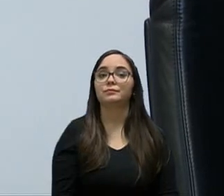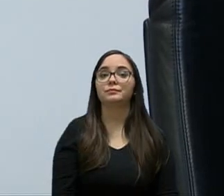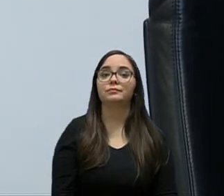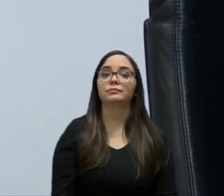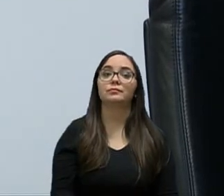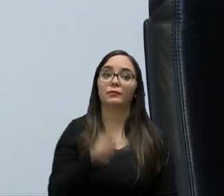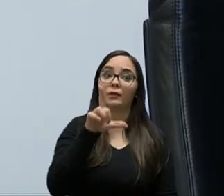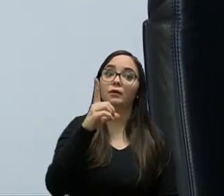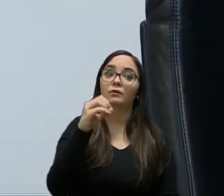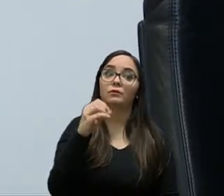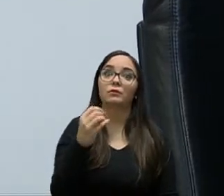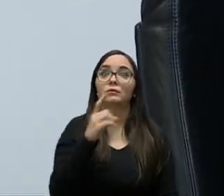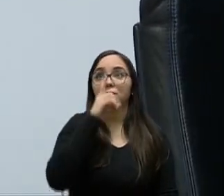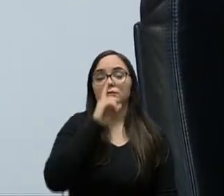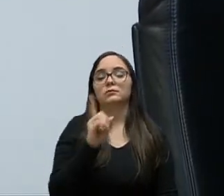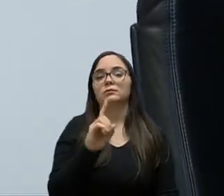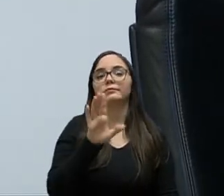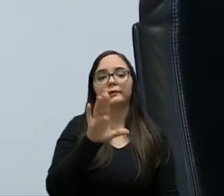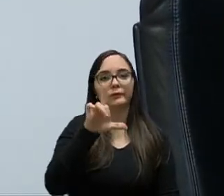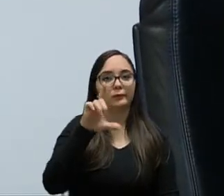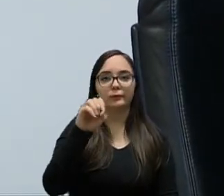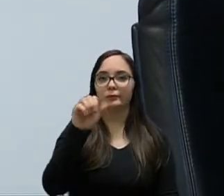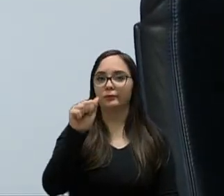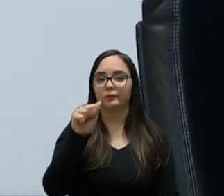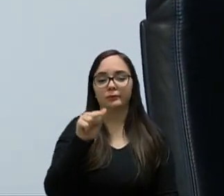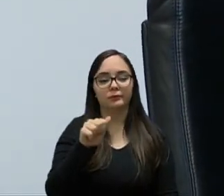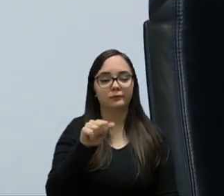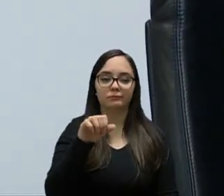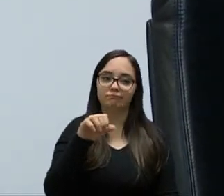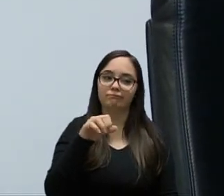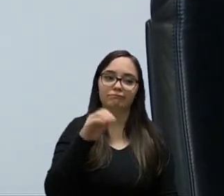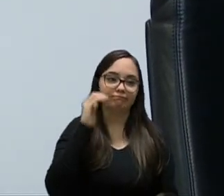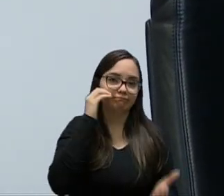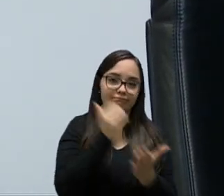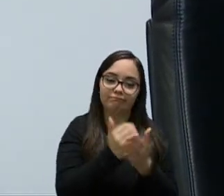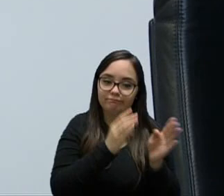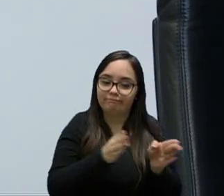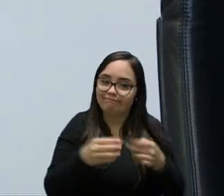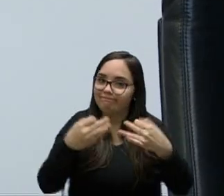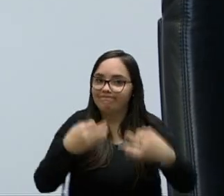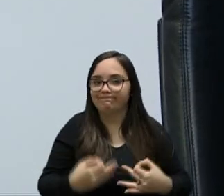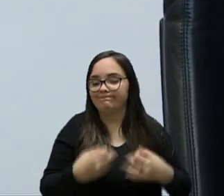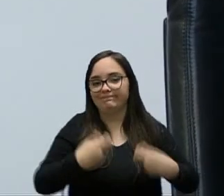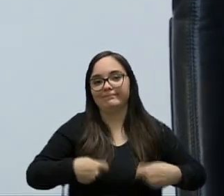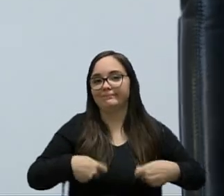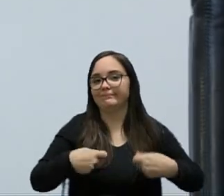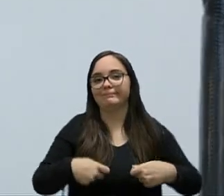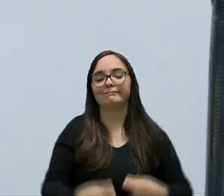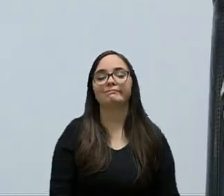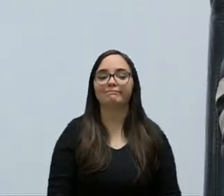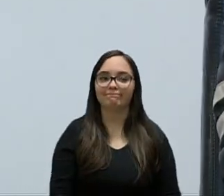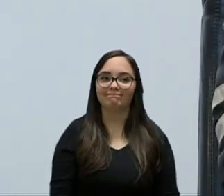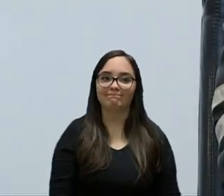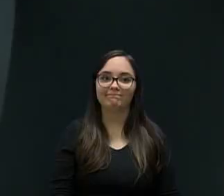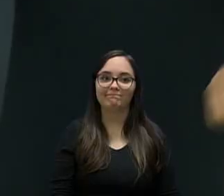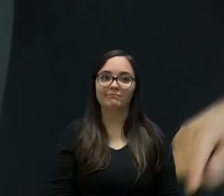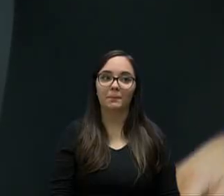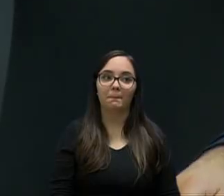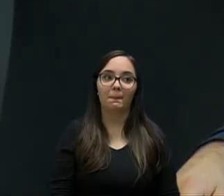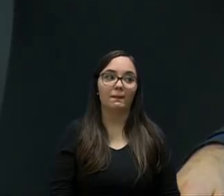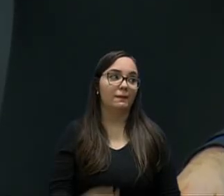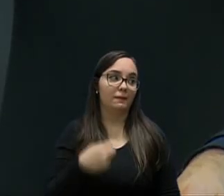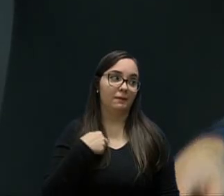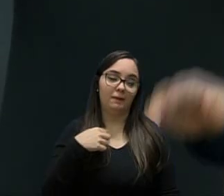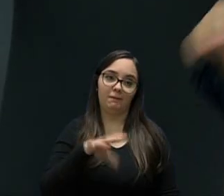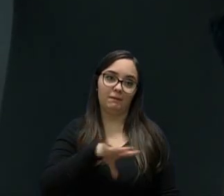ele dela também não é tão assim agravante mais alô a execução orçamentária esse sim tem mais entrada pega